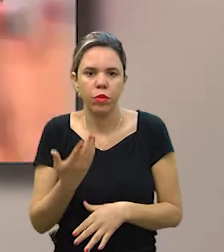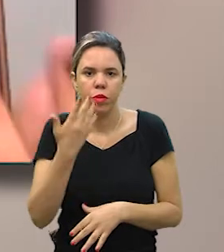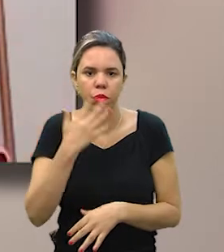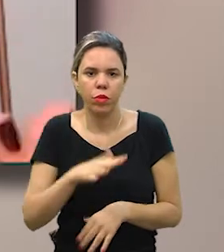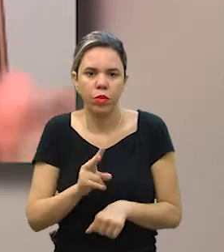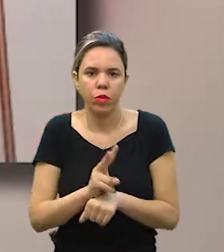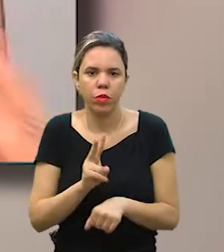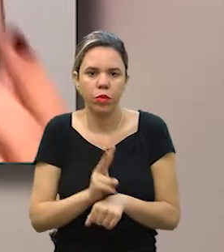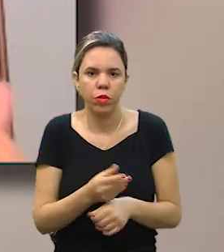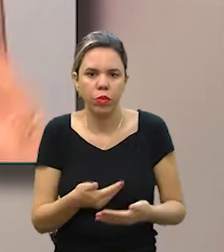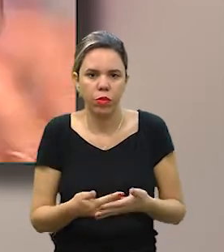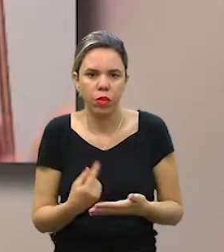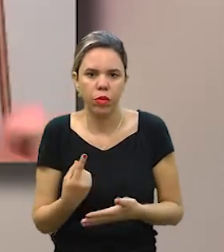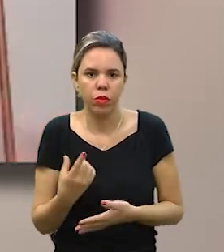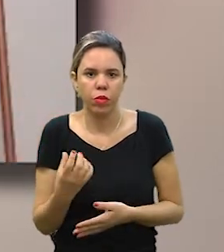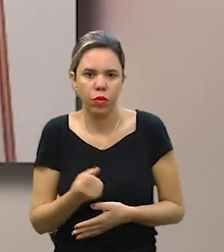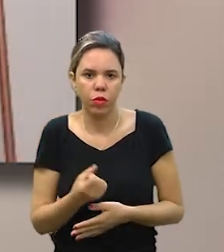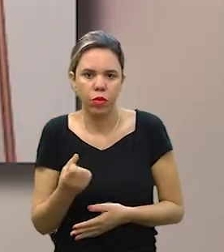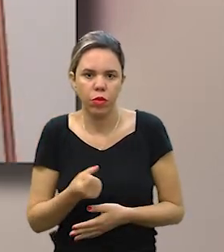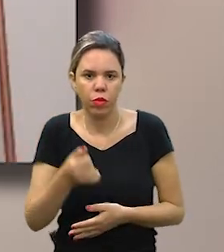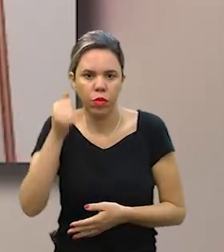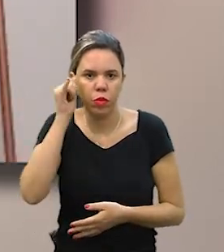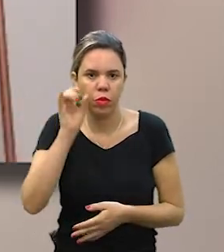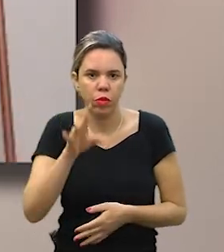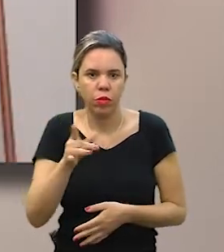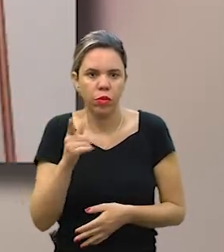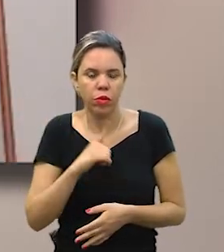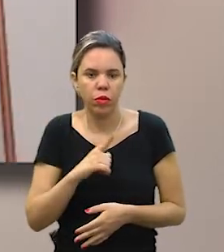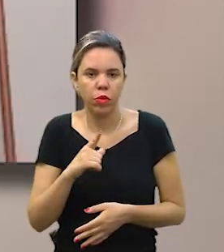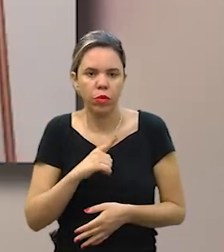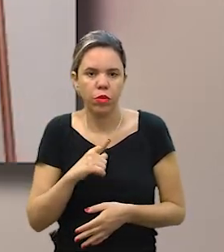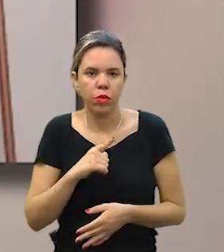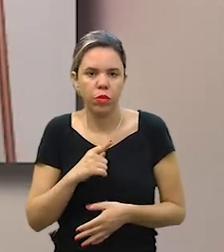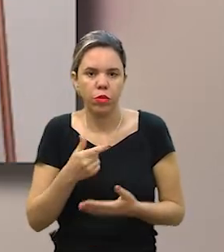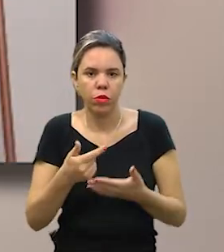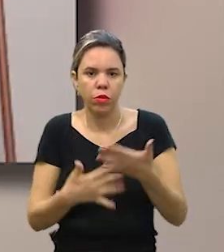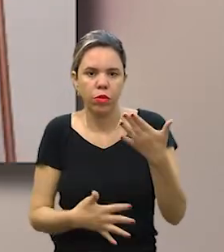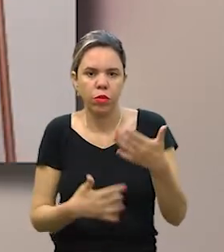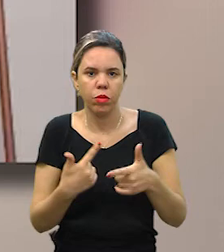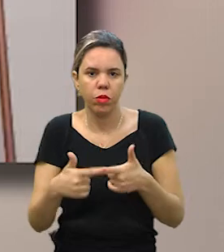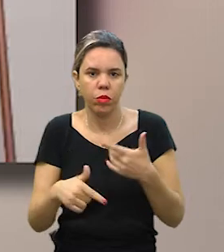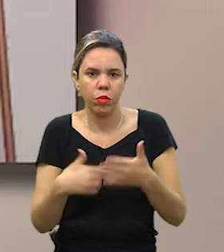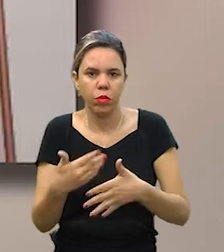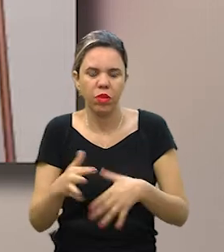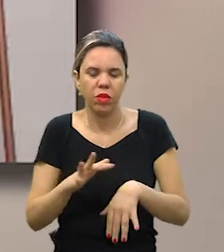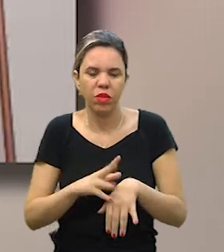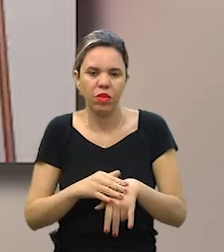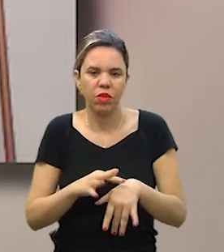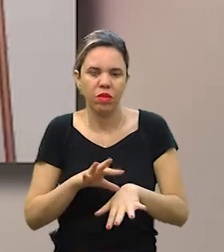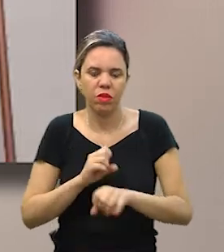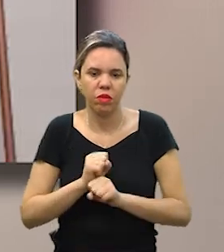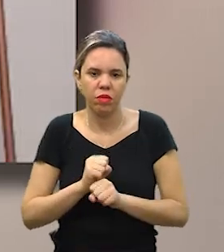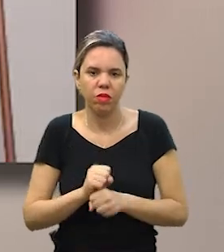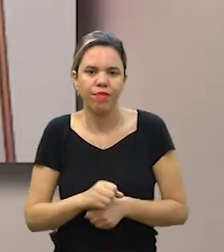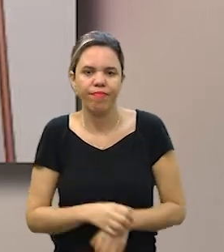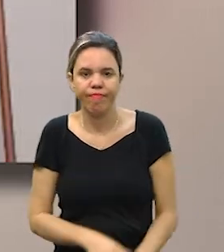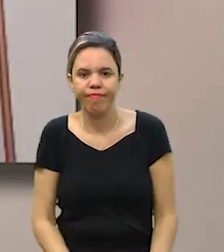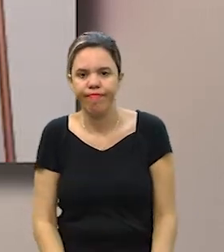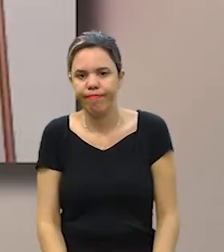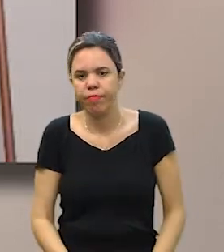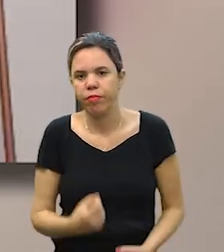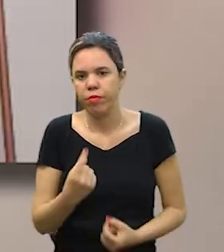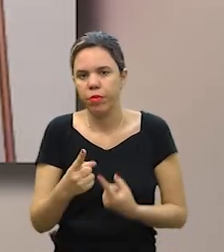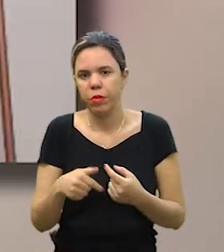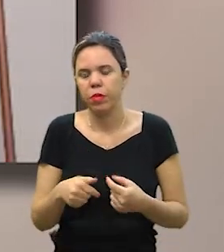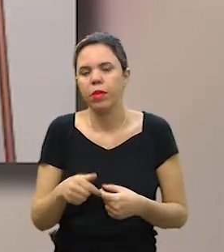criando essa criança, esse bebê só no leite de vaca, você vai ter uma série de consequências de doenças aí.